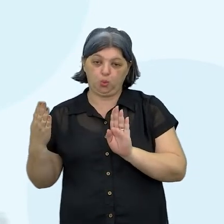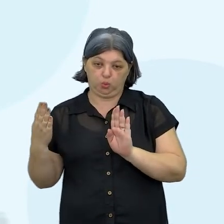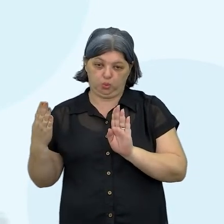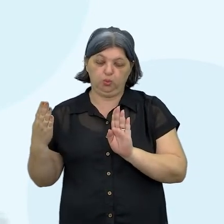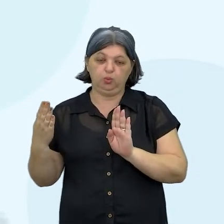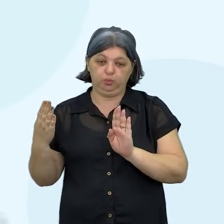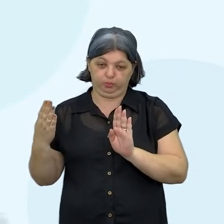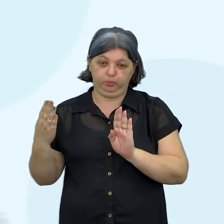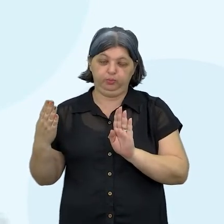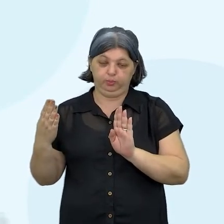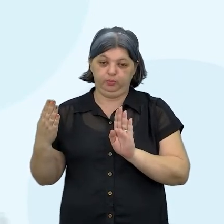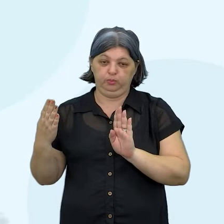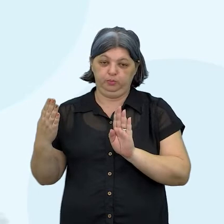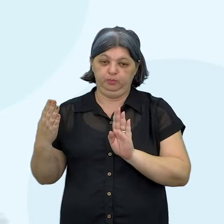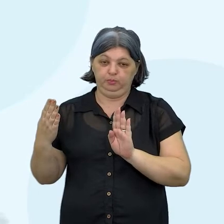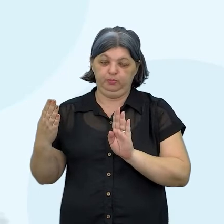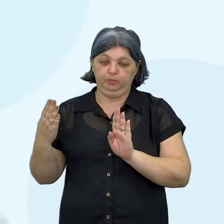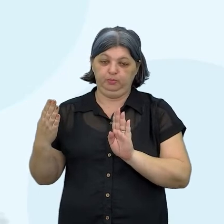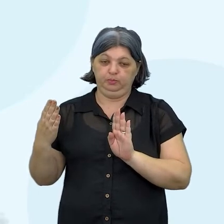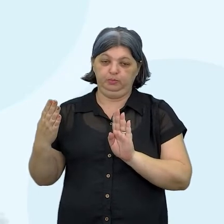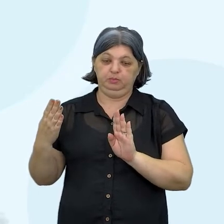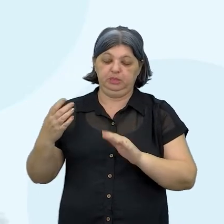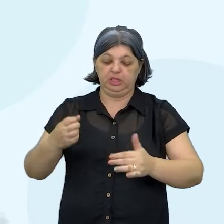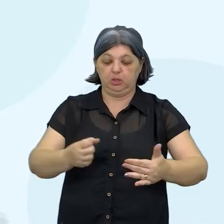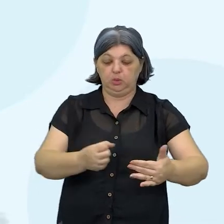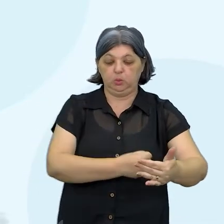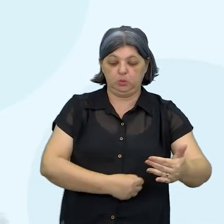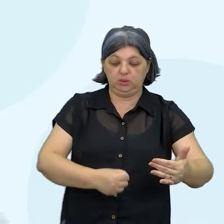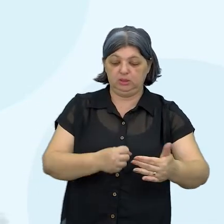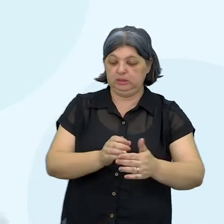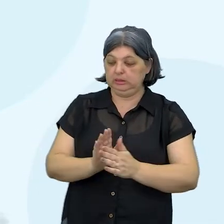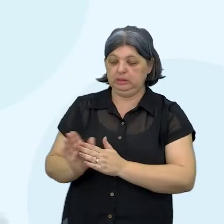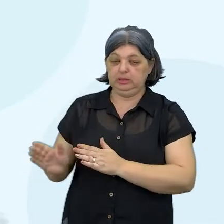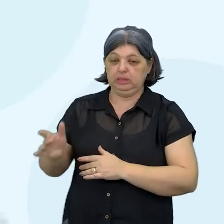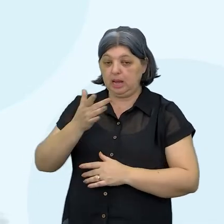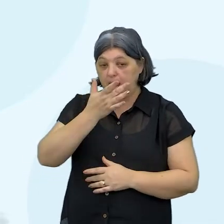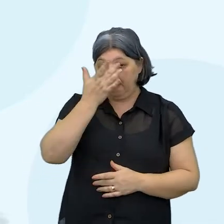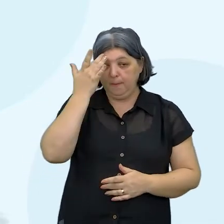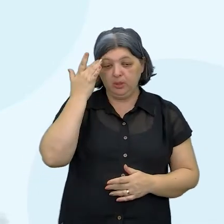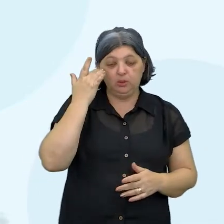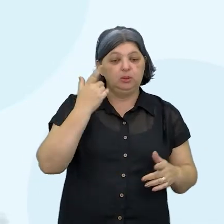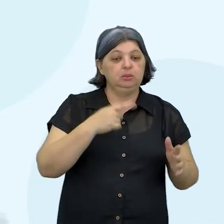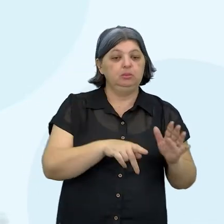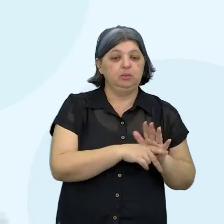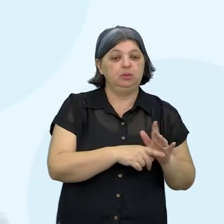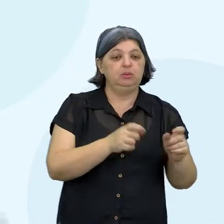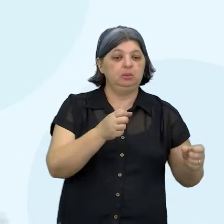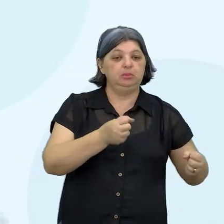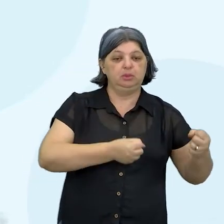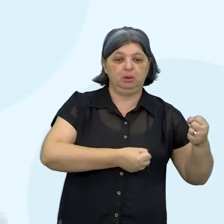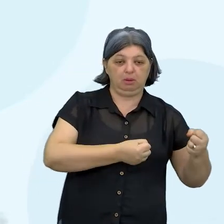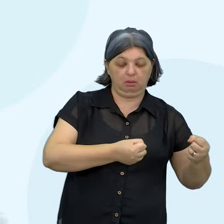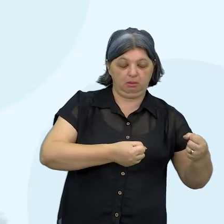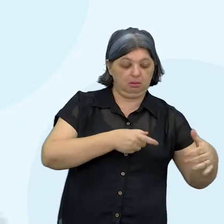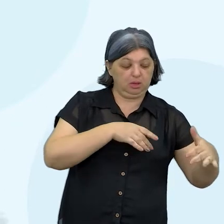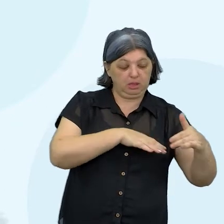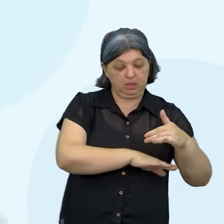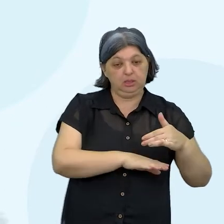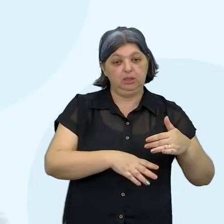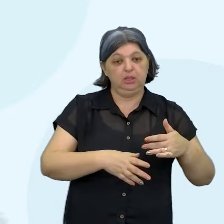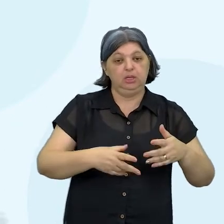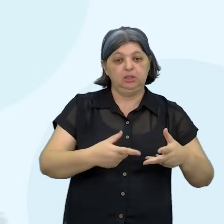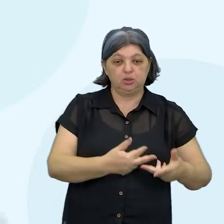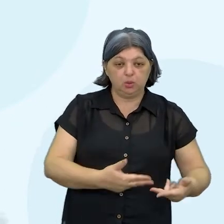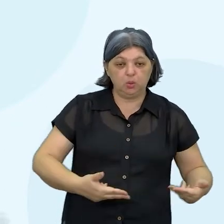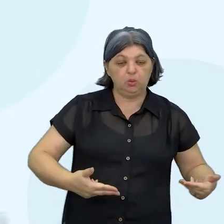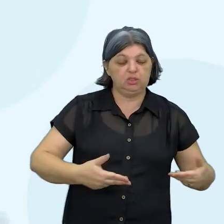saída da cozinha. Por quê? Eu pensei o seguinte, o cara entra aqui pela garagem com as compras da cozinha. Então, em vez de passar